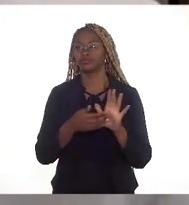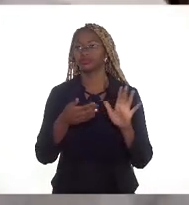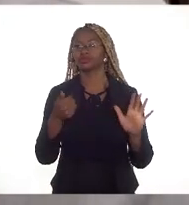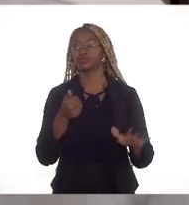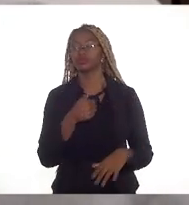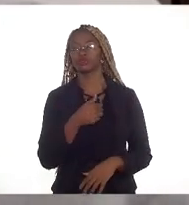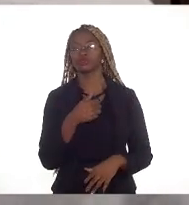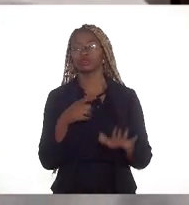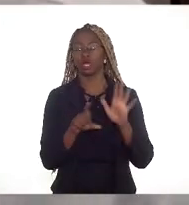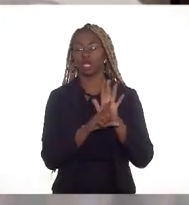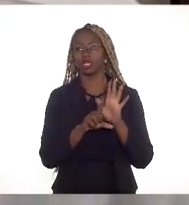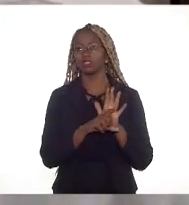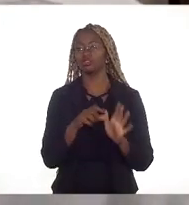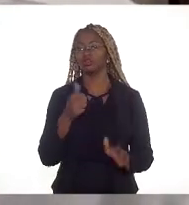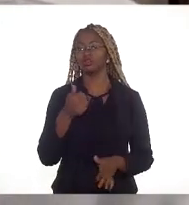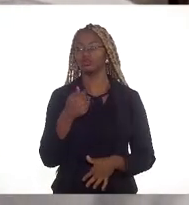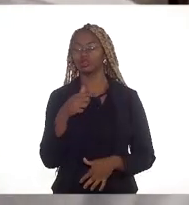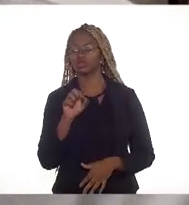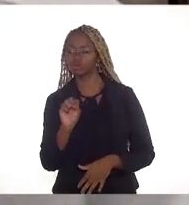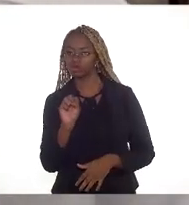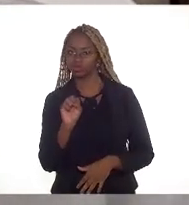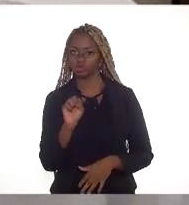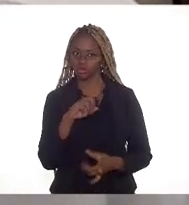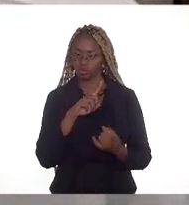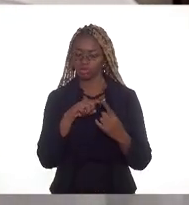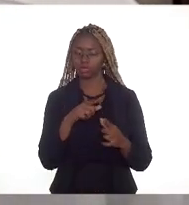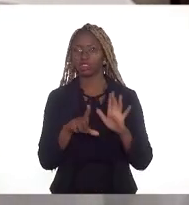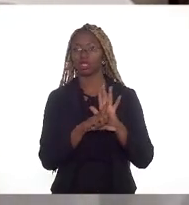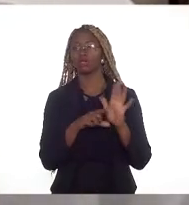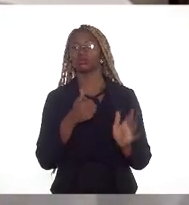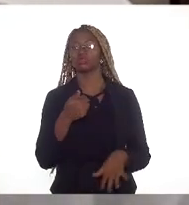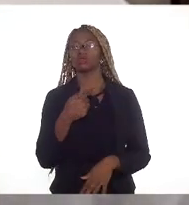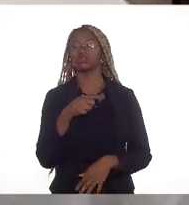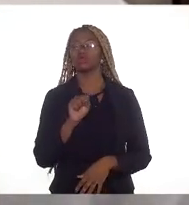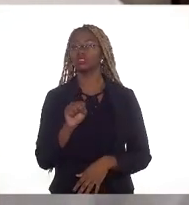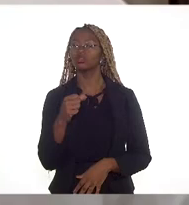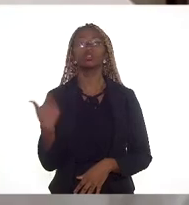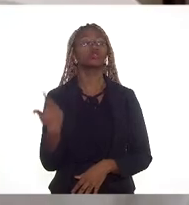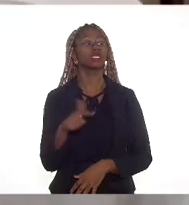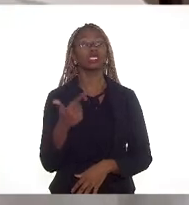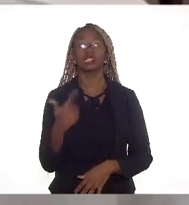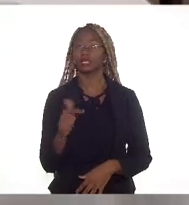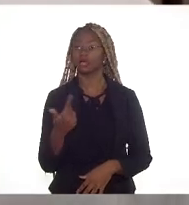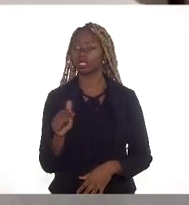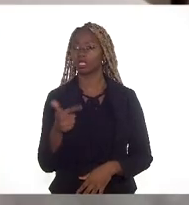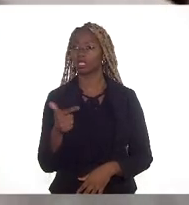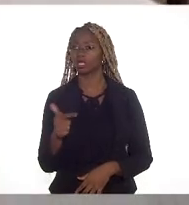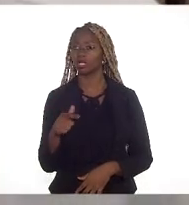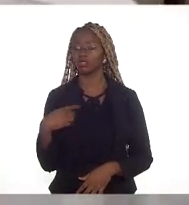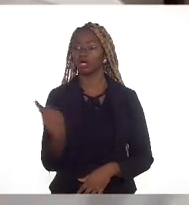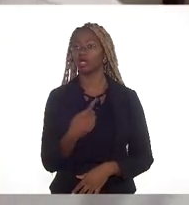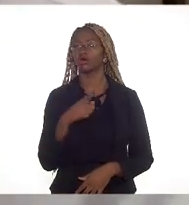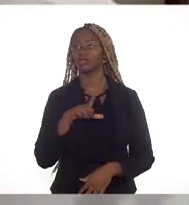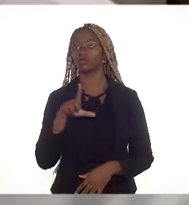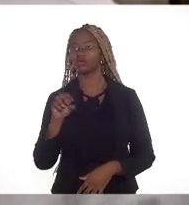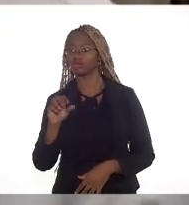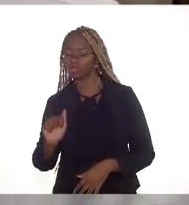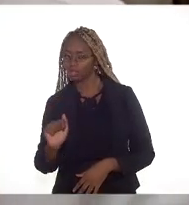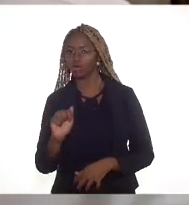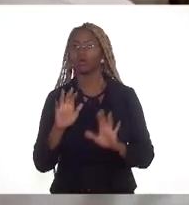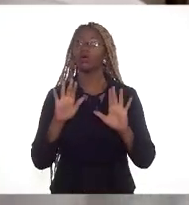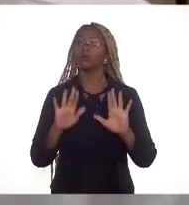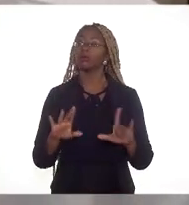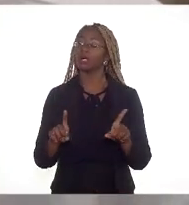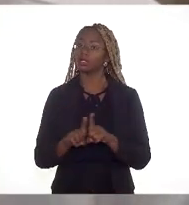178, com a suspensão vinda da Lei 178, muito provavelmente não constará da nossa LOA. Mas, por